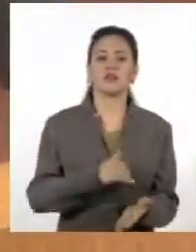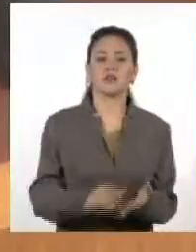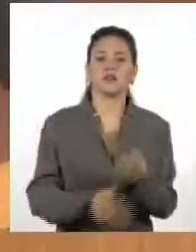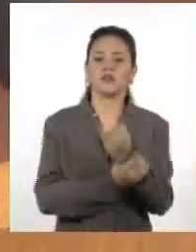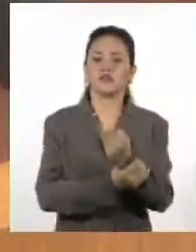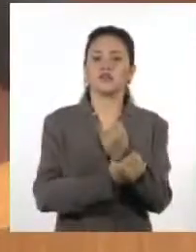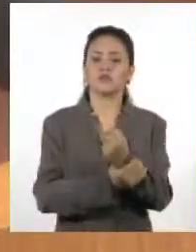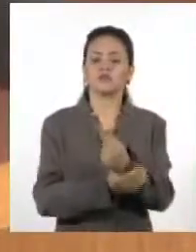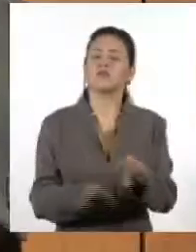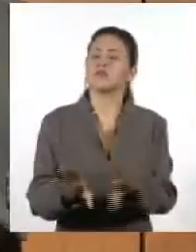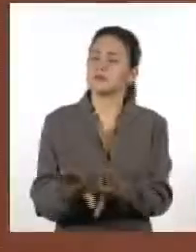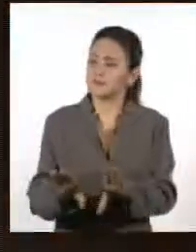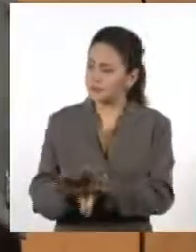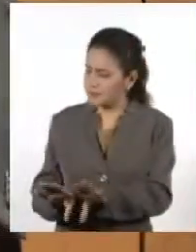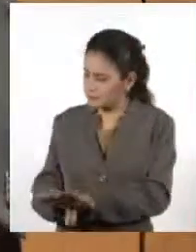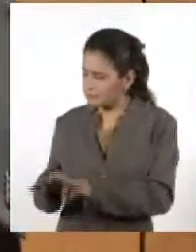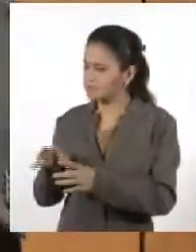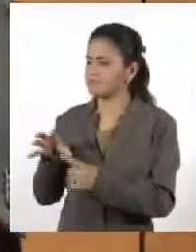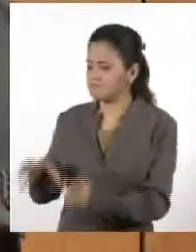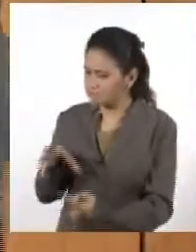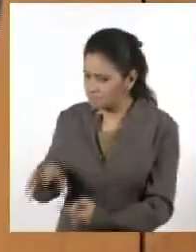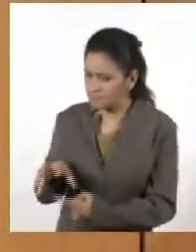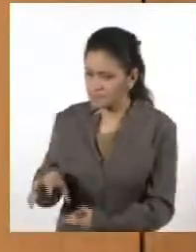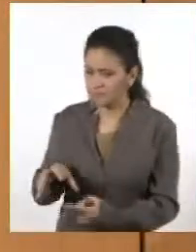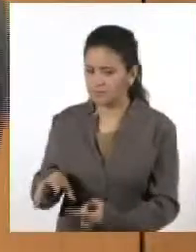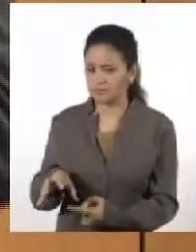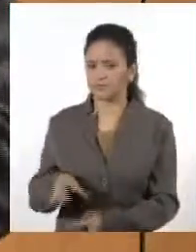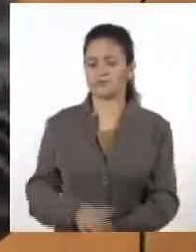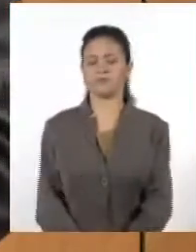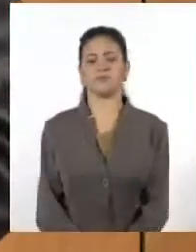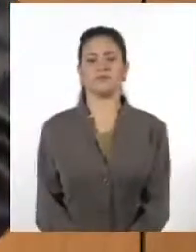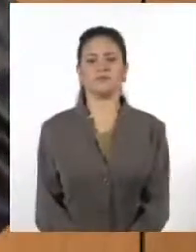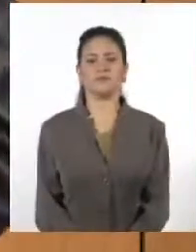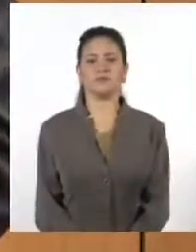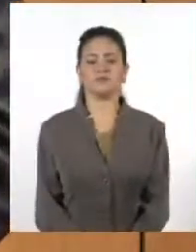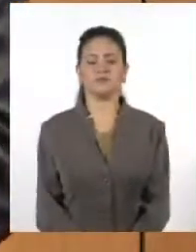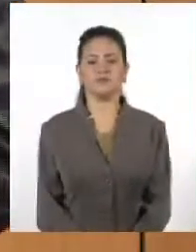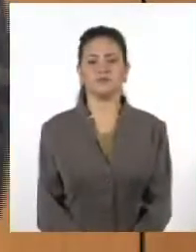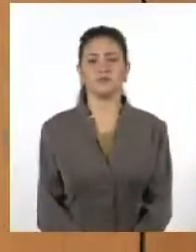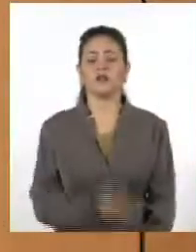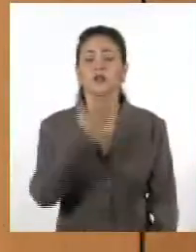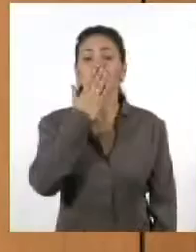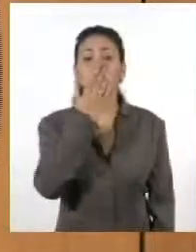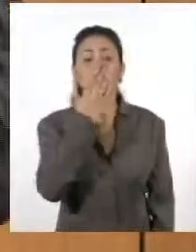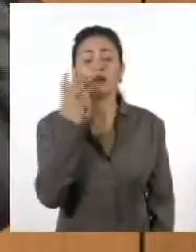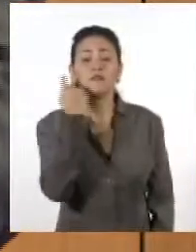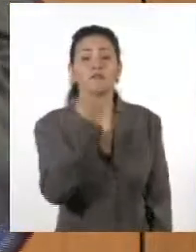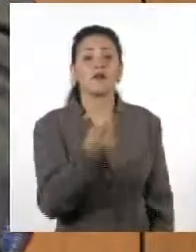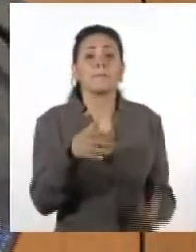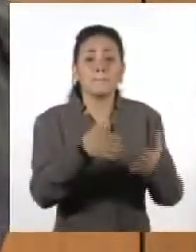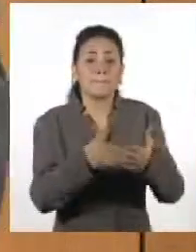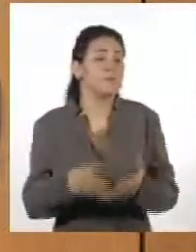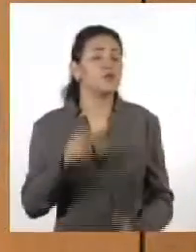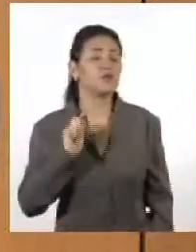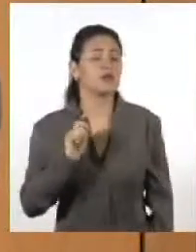portela os índios vieram reivindicar a educação